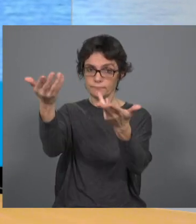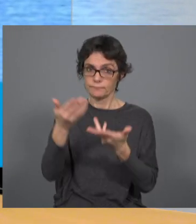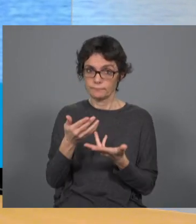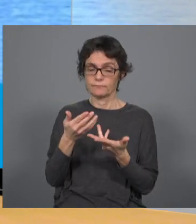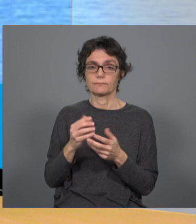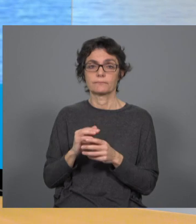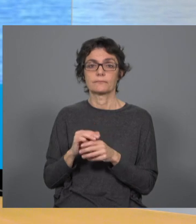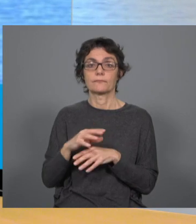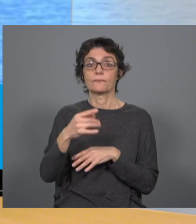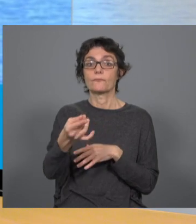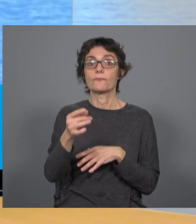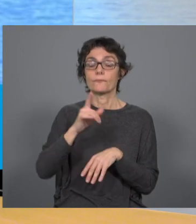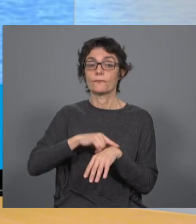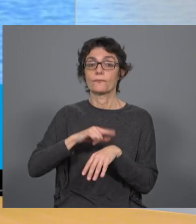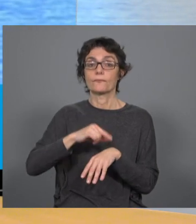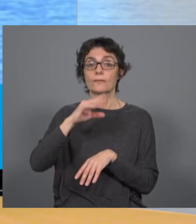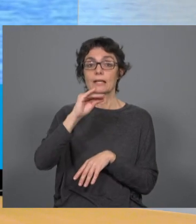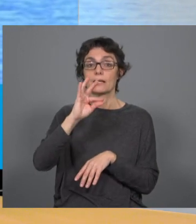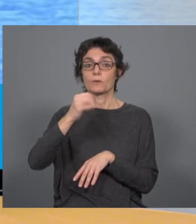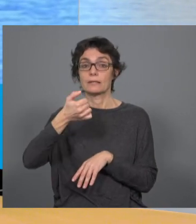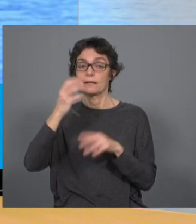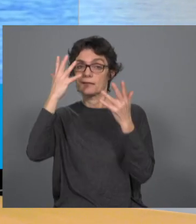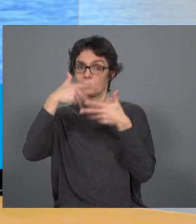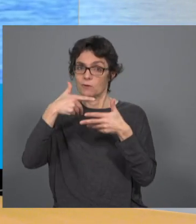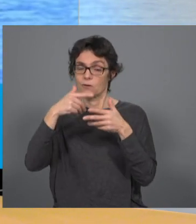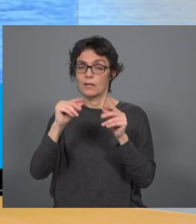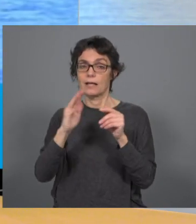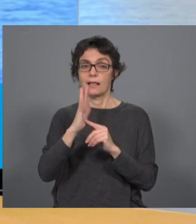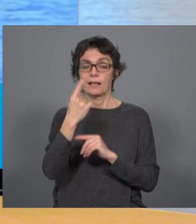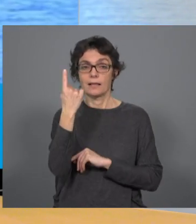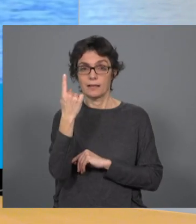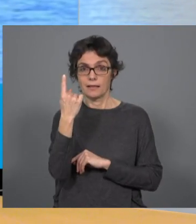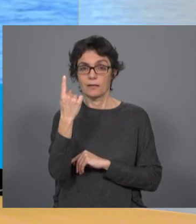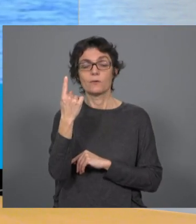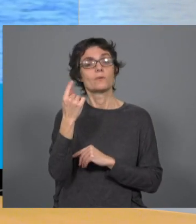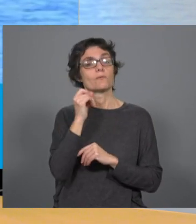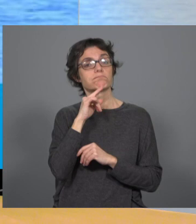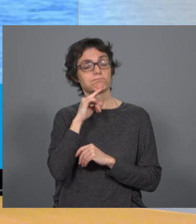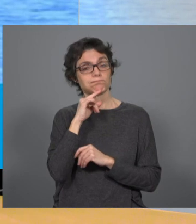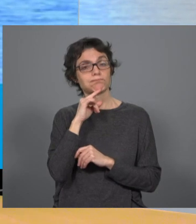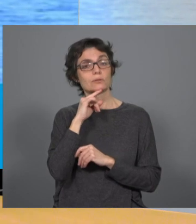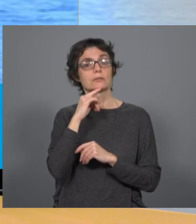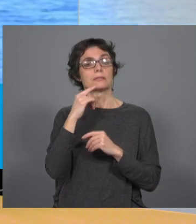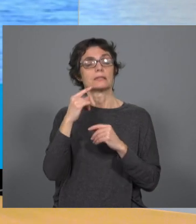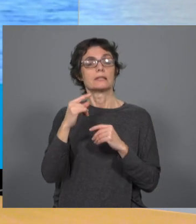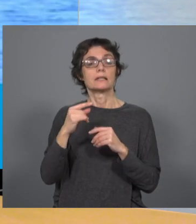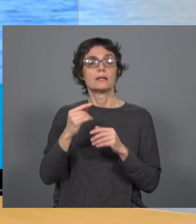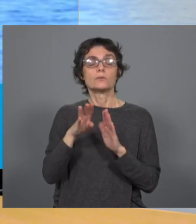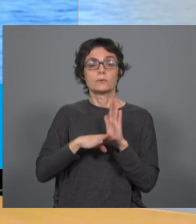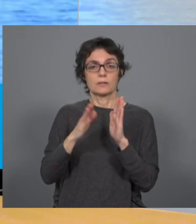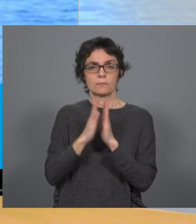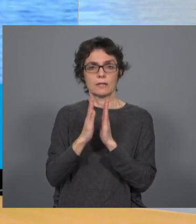logo, quando forem 22h45, sintonize a Antena 1 e acompanhe a edição rádio do programa